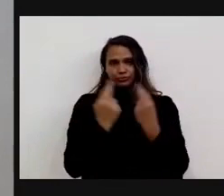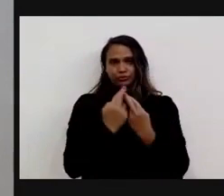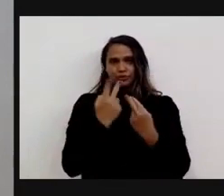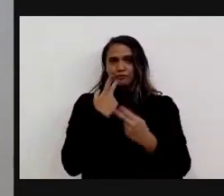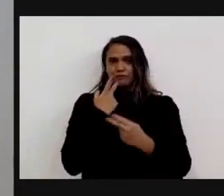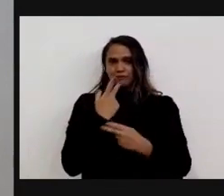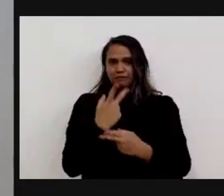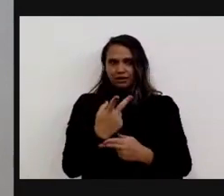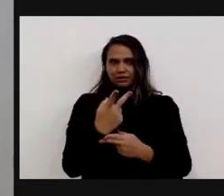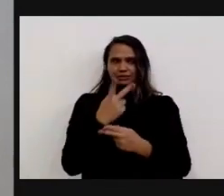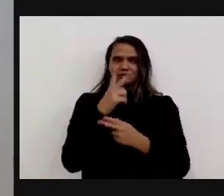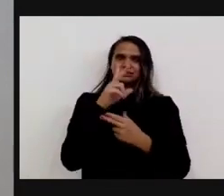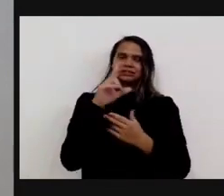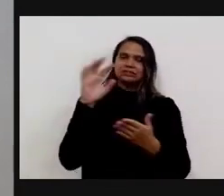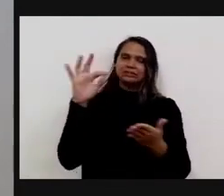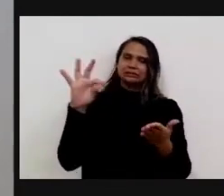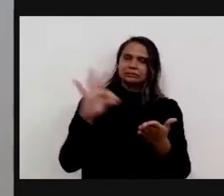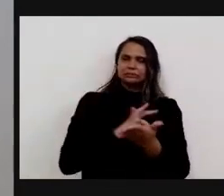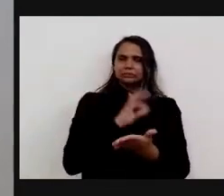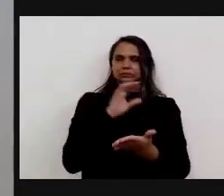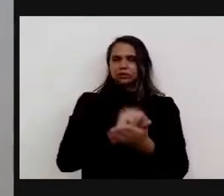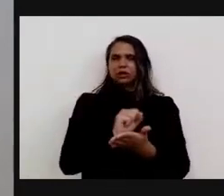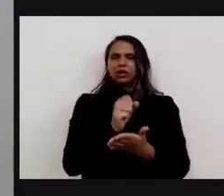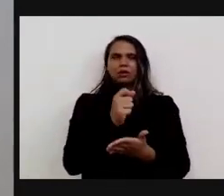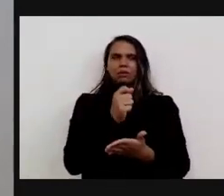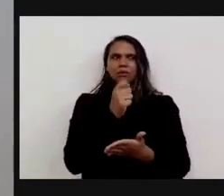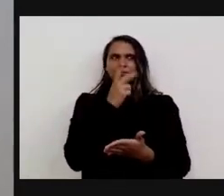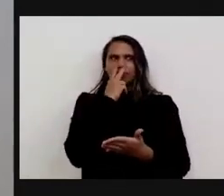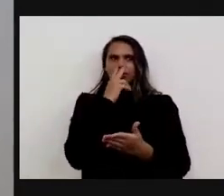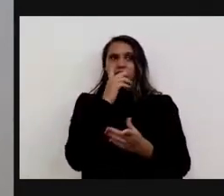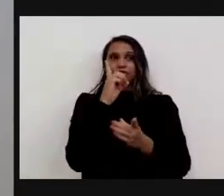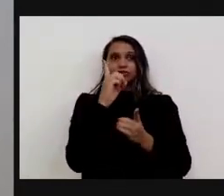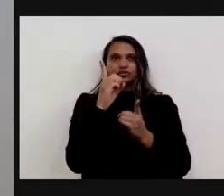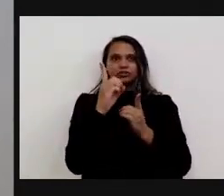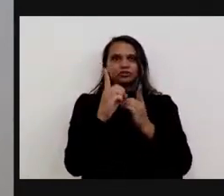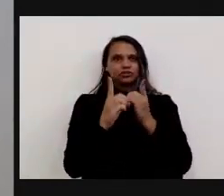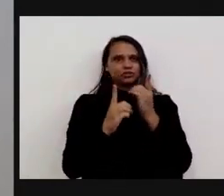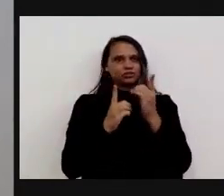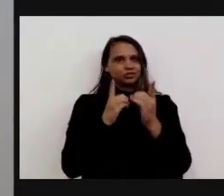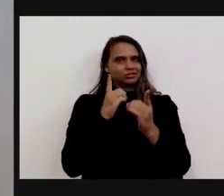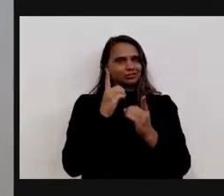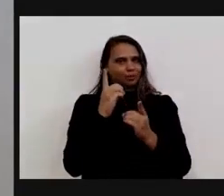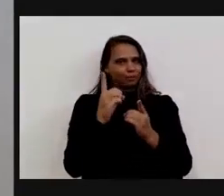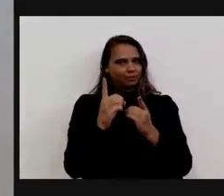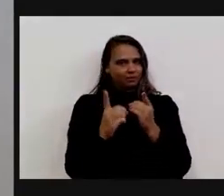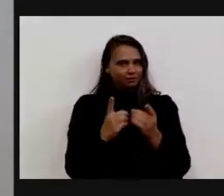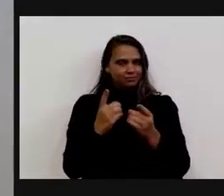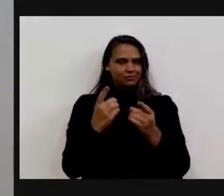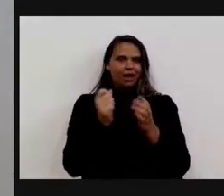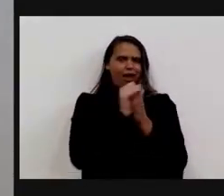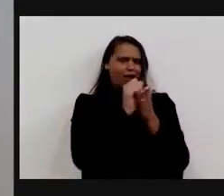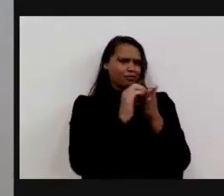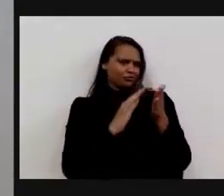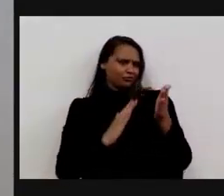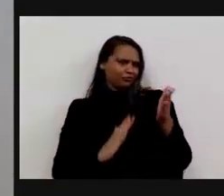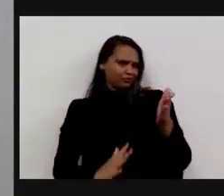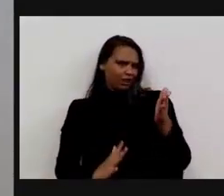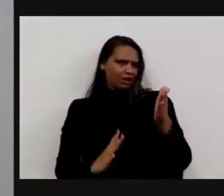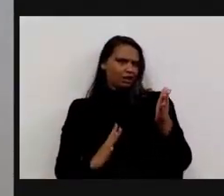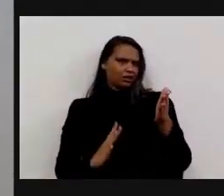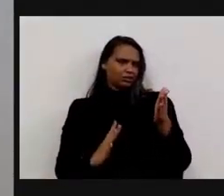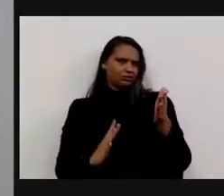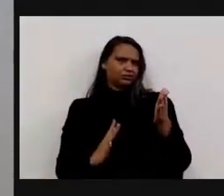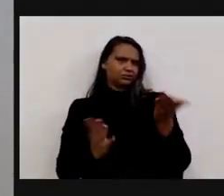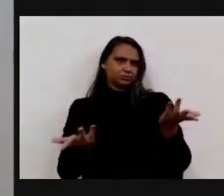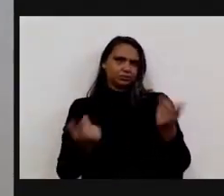faz check-in que são pequenas dinâmicas entre aspas tá atividades colaborativas é melhor porque o povo tem